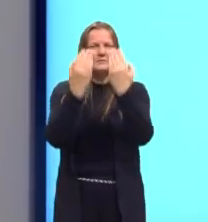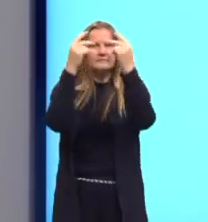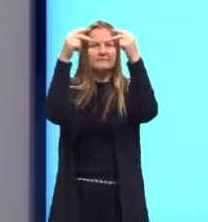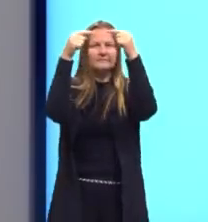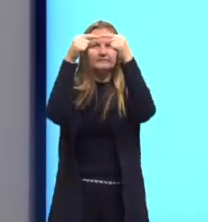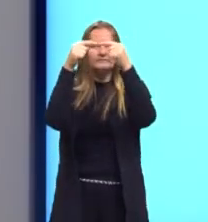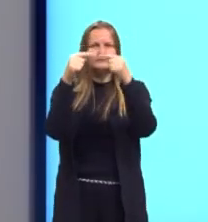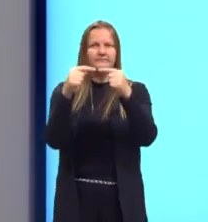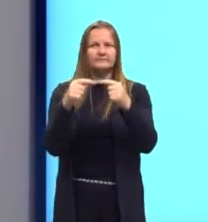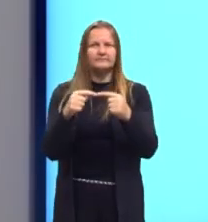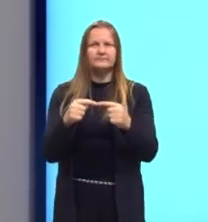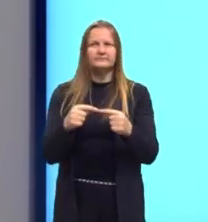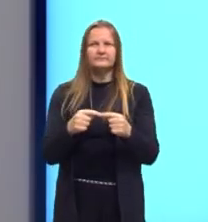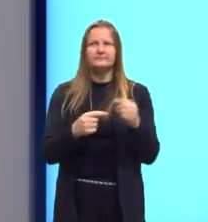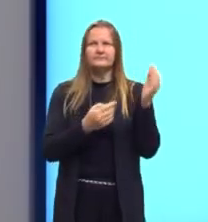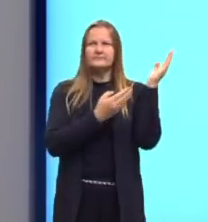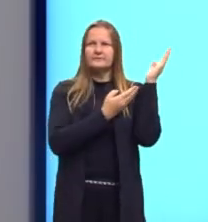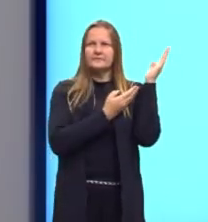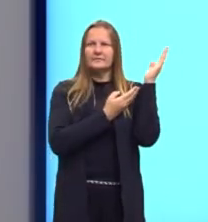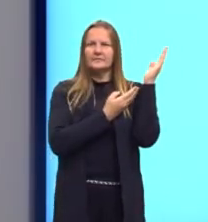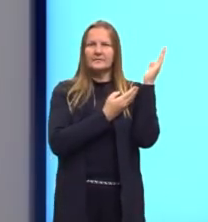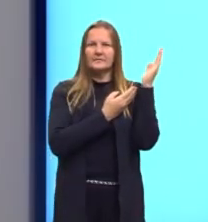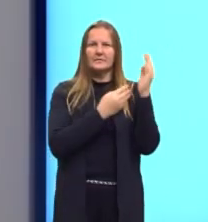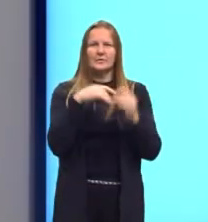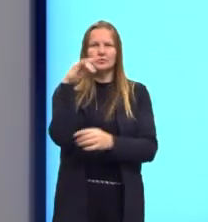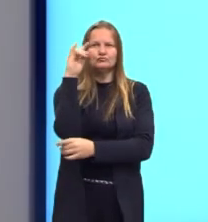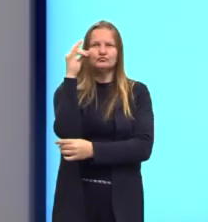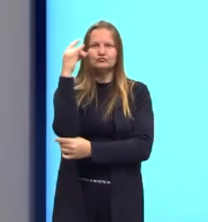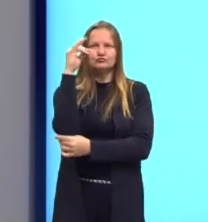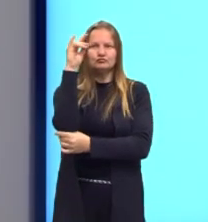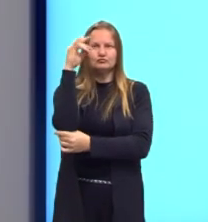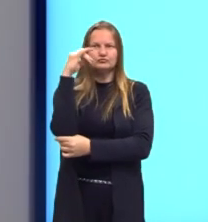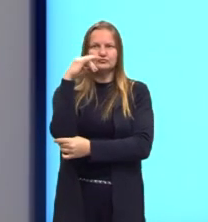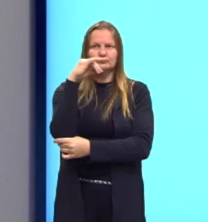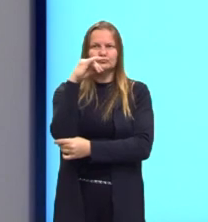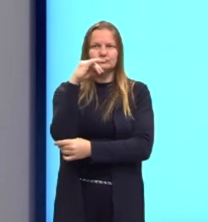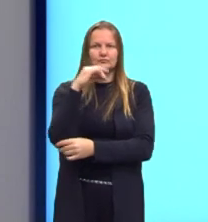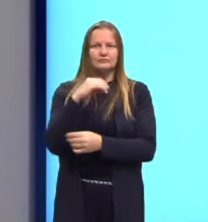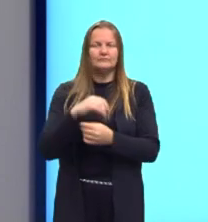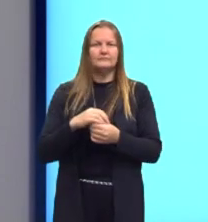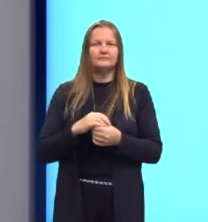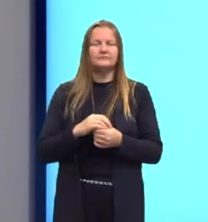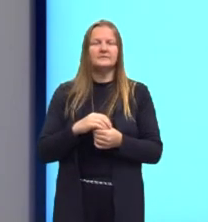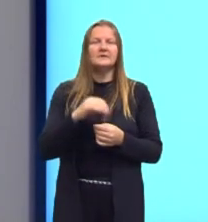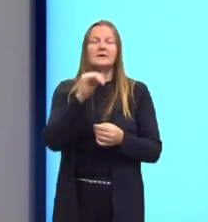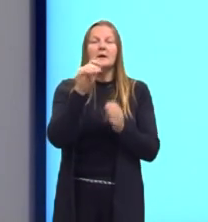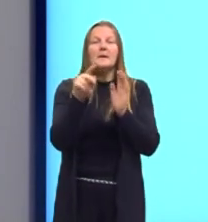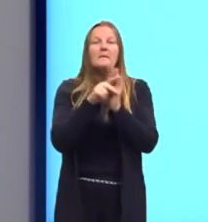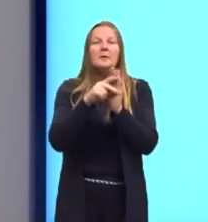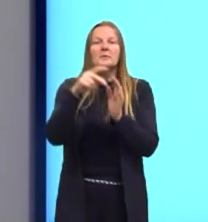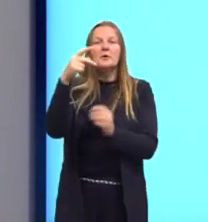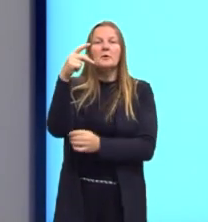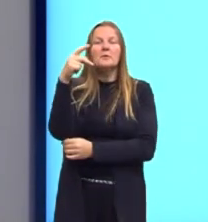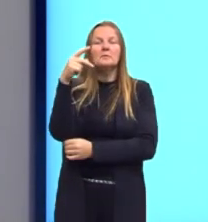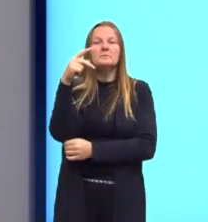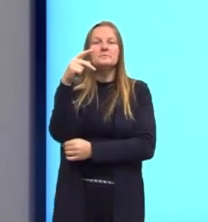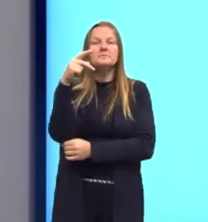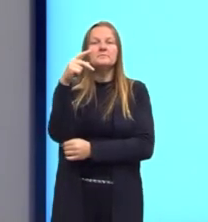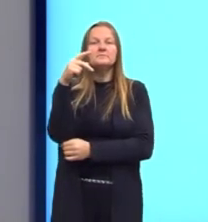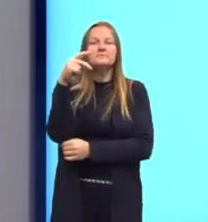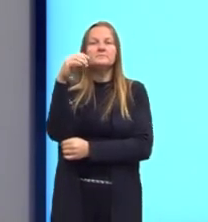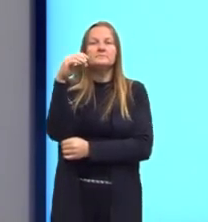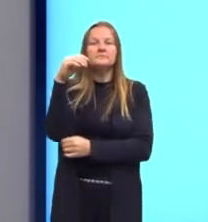nós vemos por exemplo um Pterodáctilo que já é um ser vivo que está extinto né então uma ave